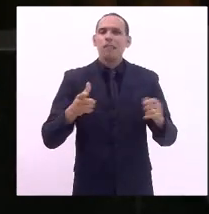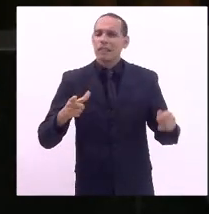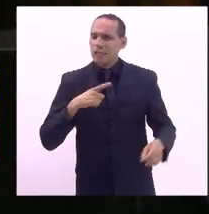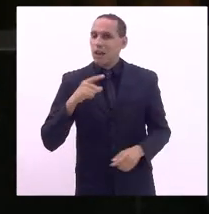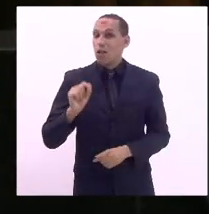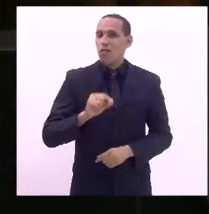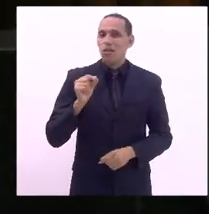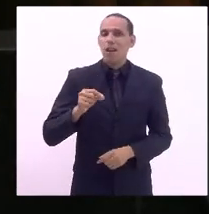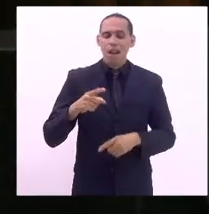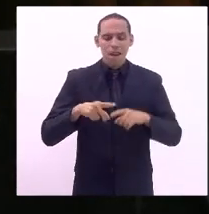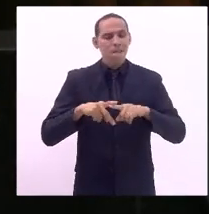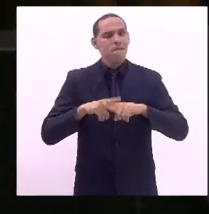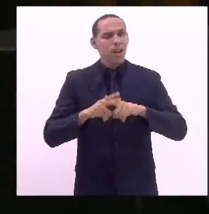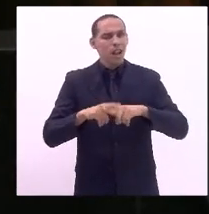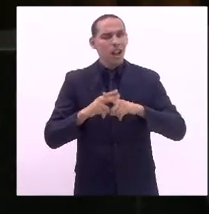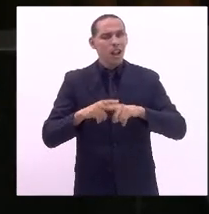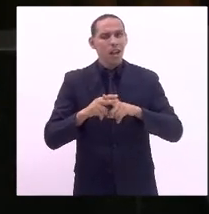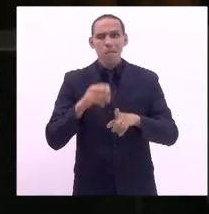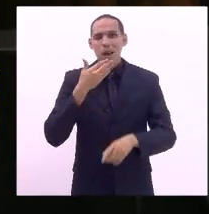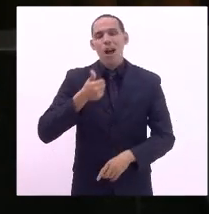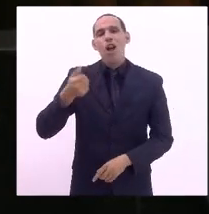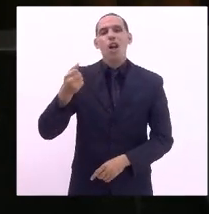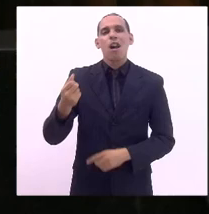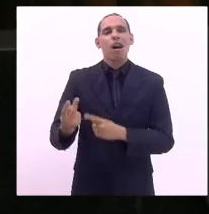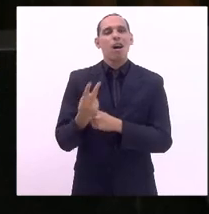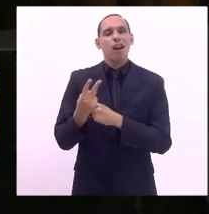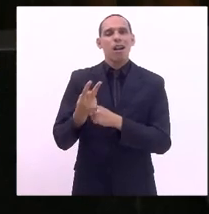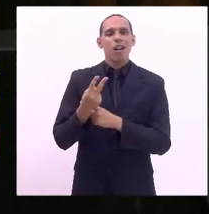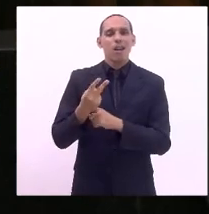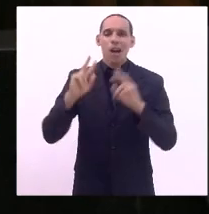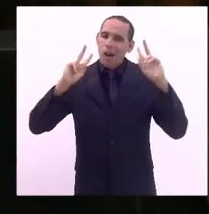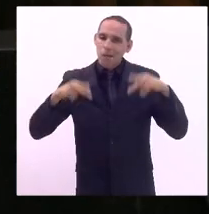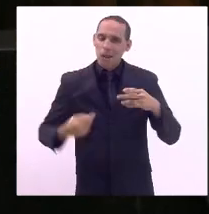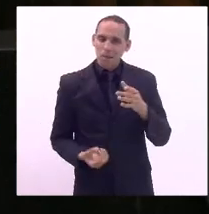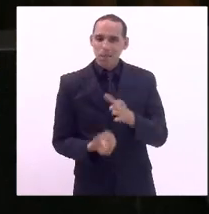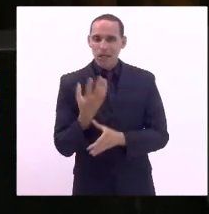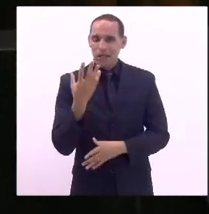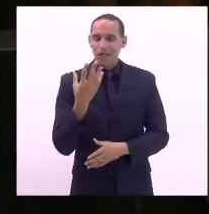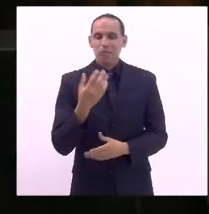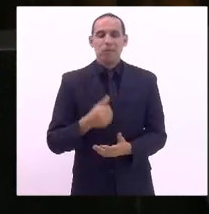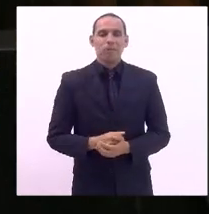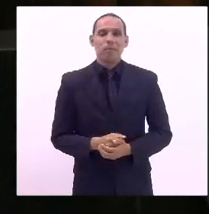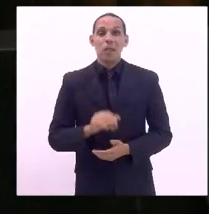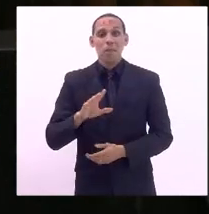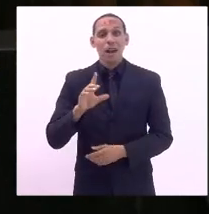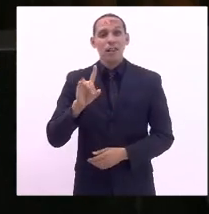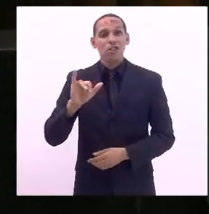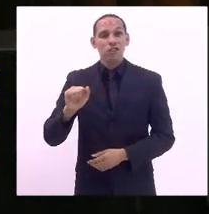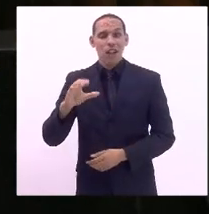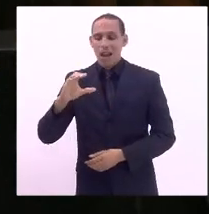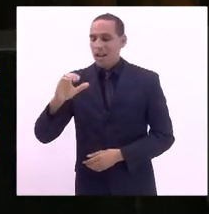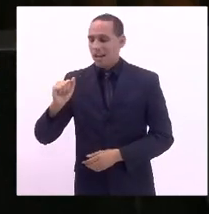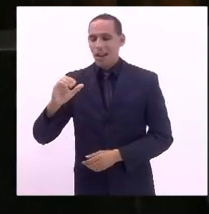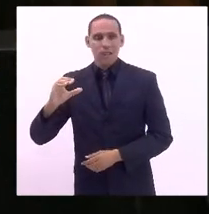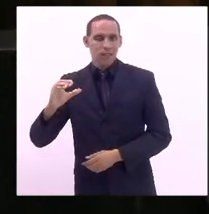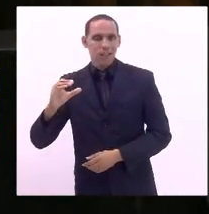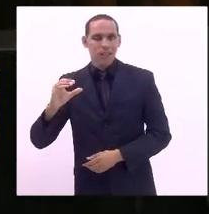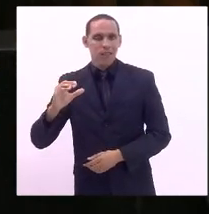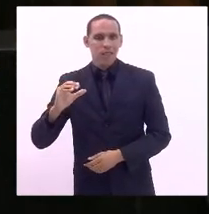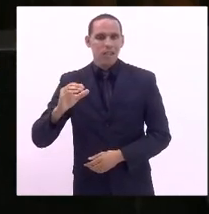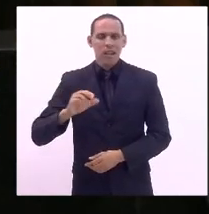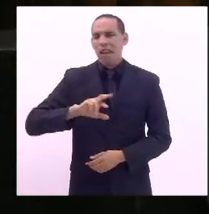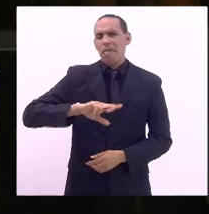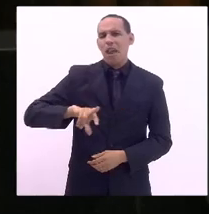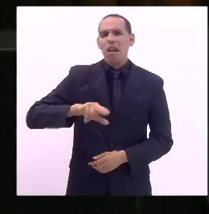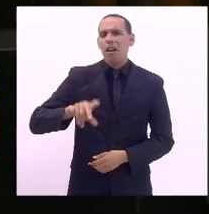melhor ferramenta de defesa que a humanidade já inventou. Mas o dia do CAC sequer trata do